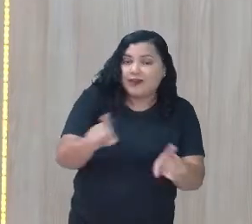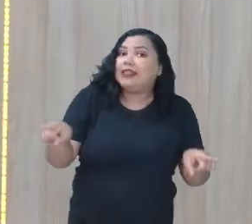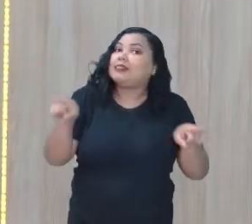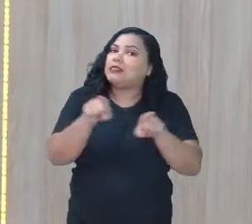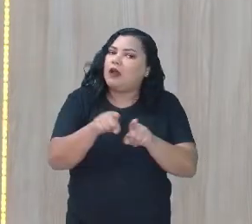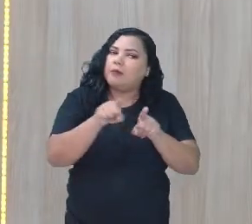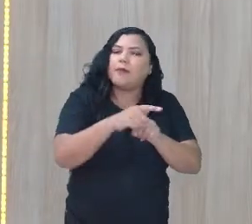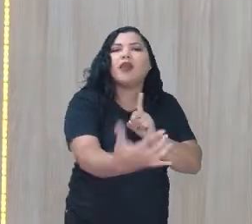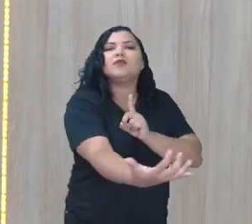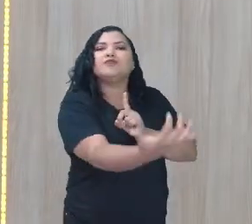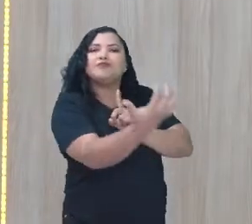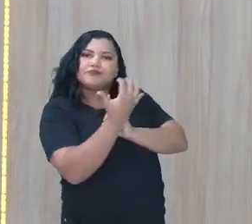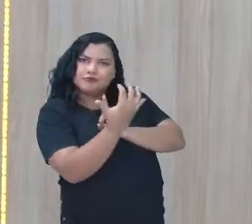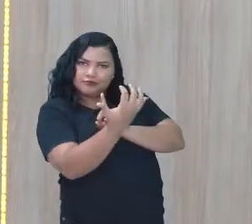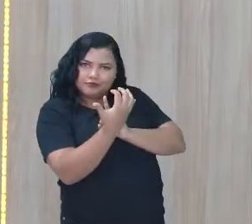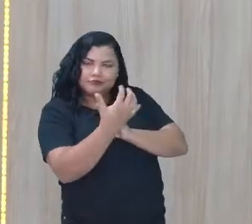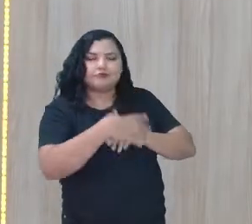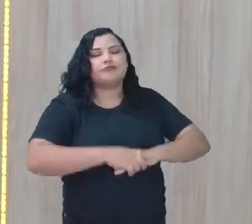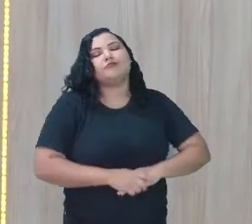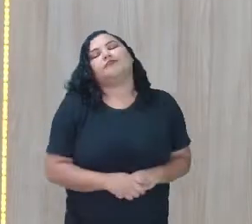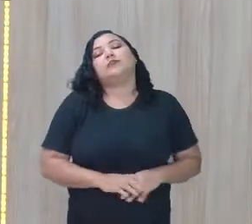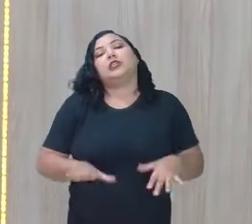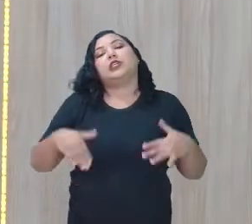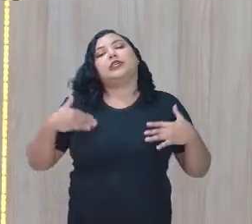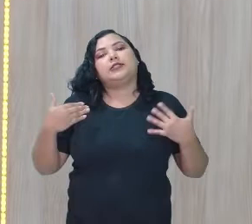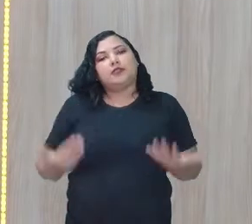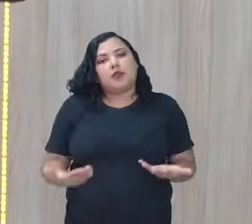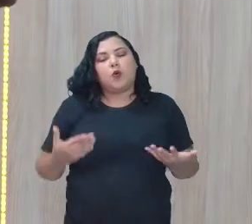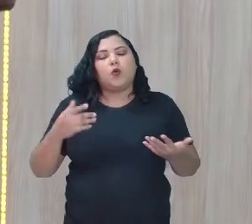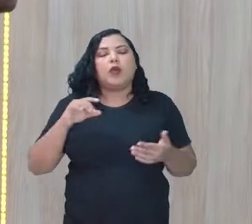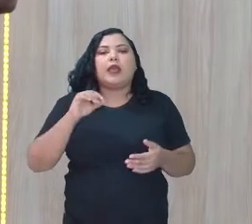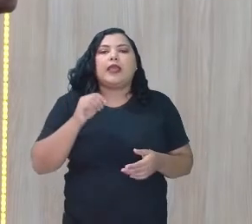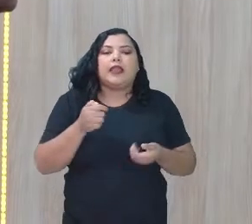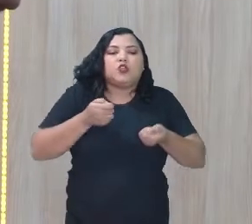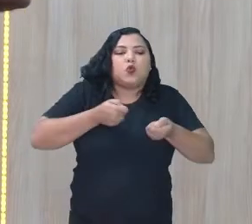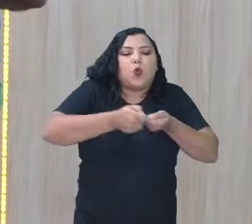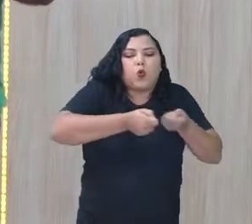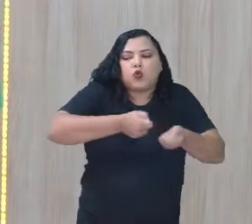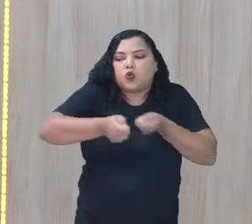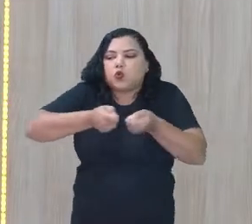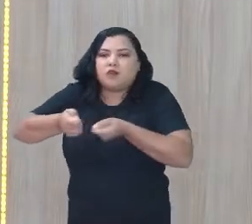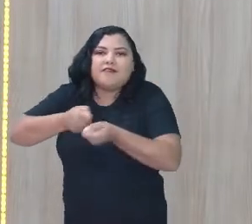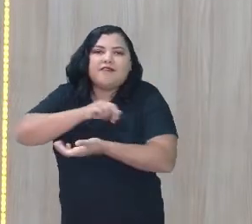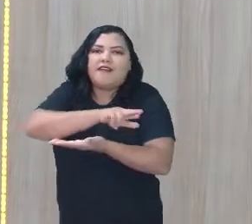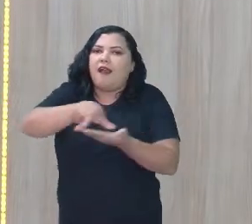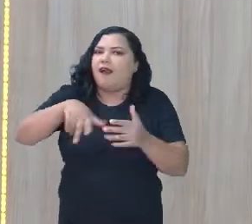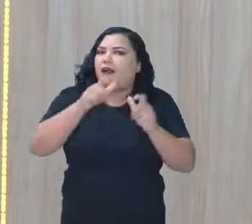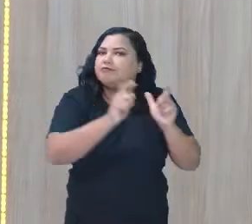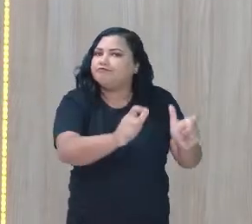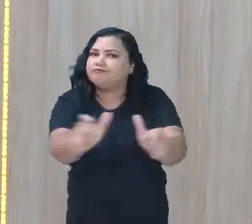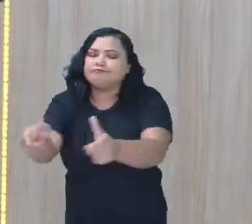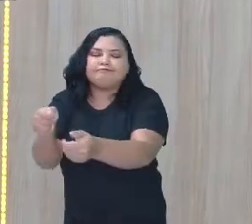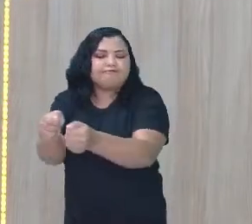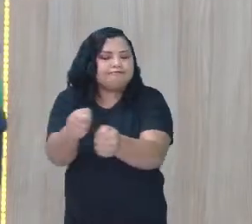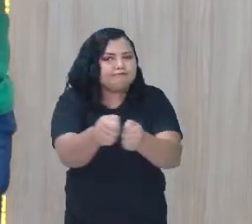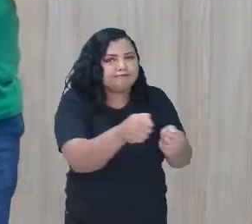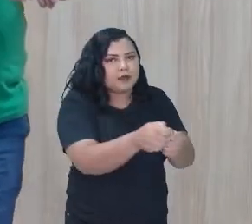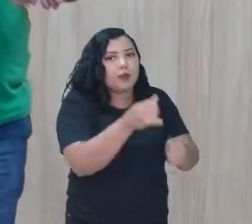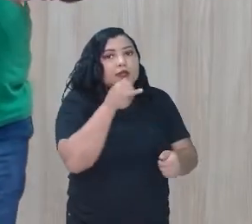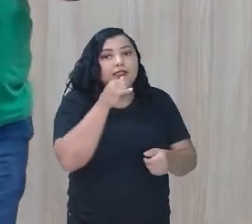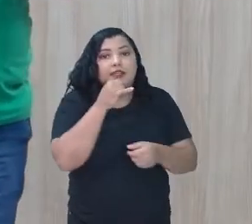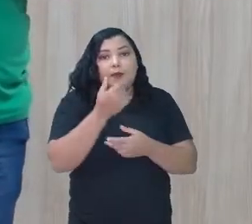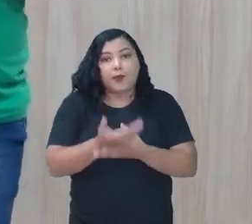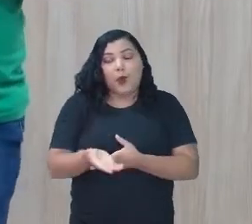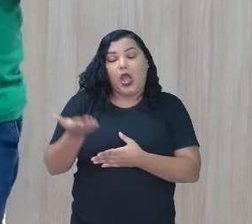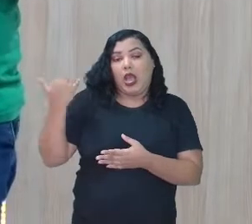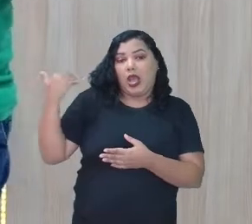eles chegaram, né, a exercer uma dominação sobre vastos territórios, né? Então, eles saem da condição de cidades,